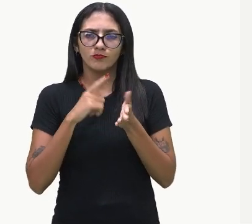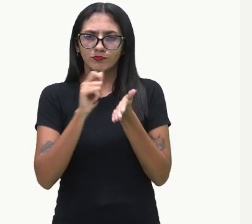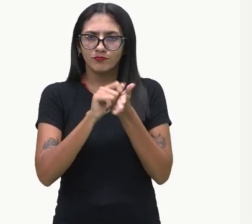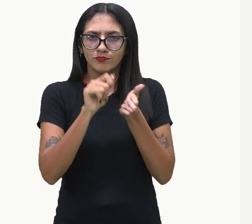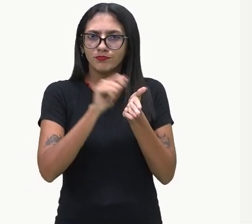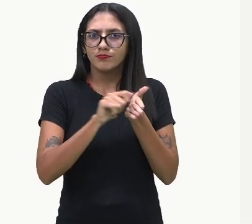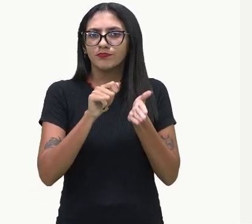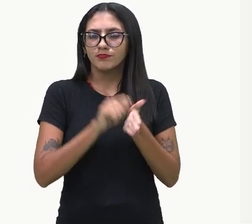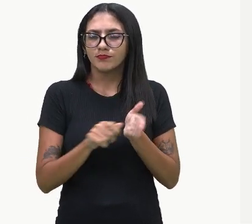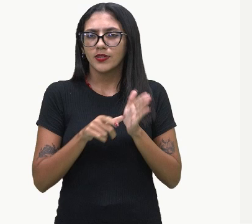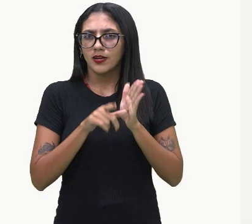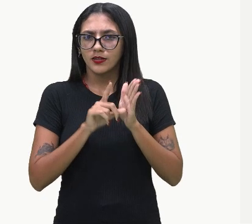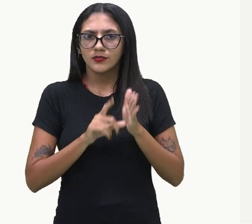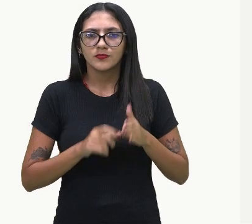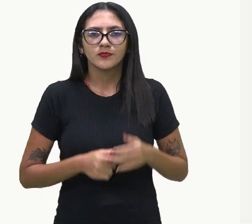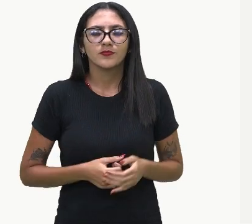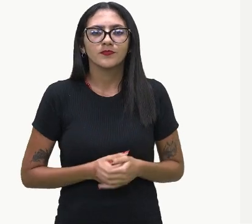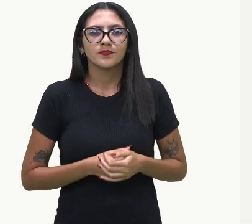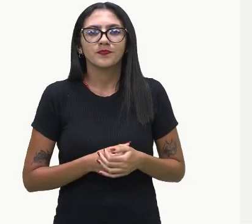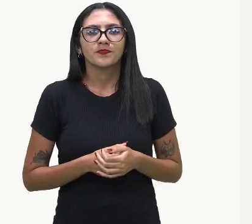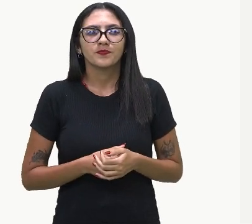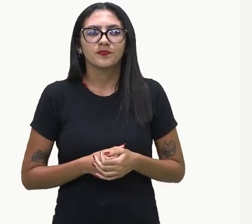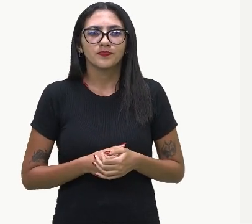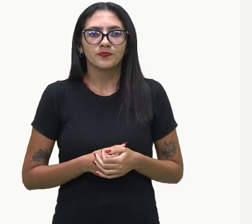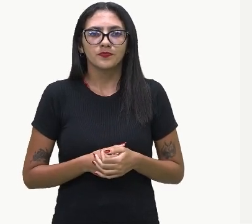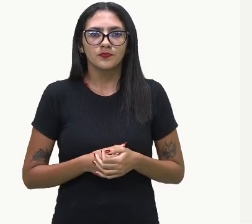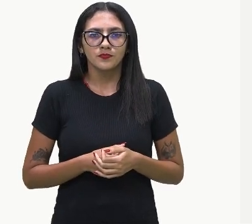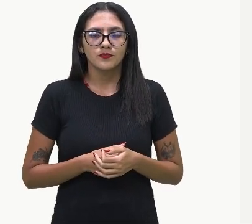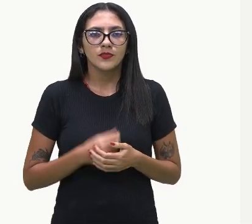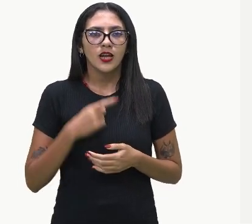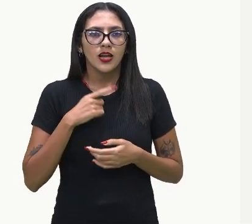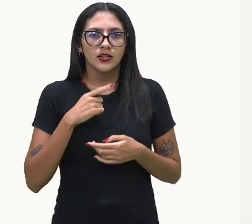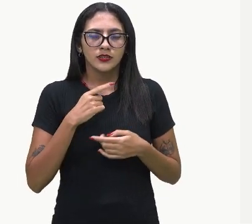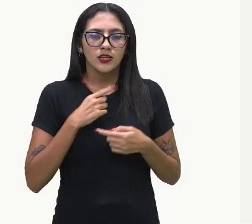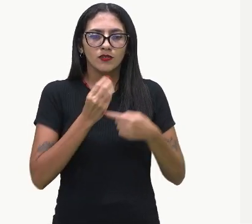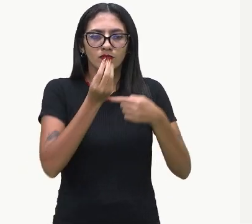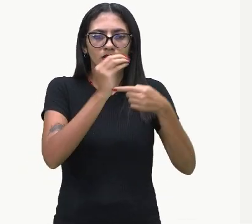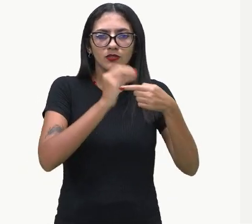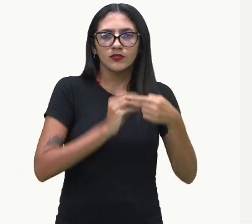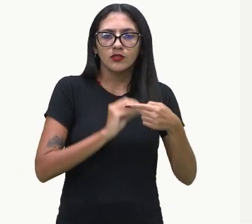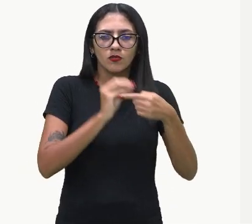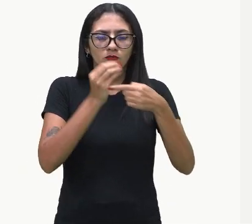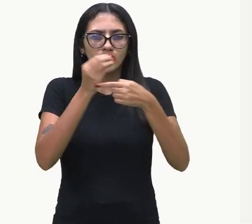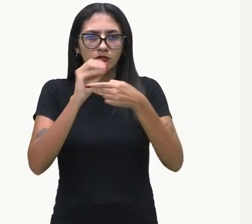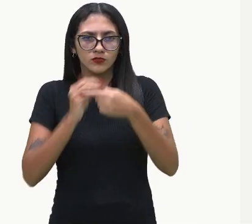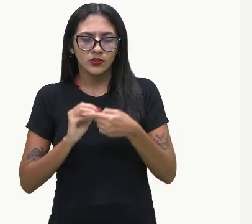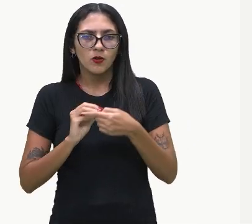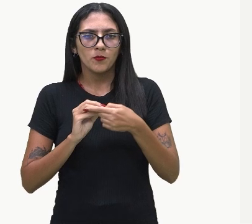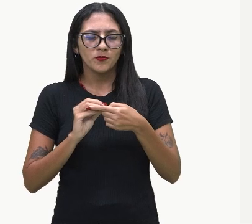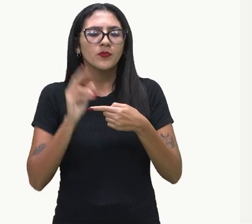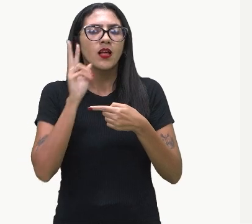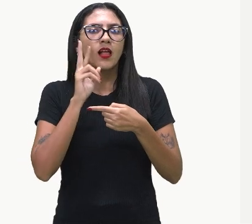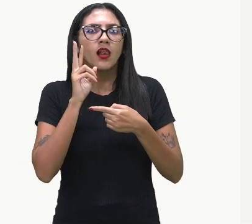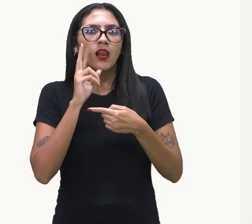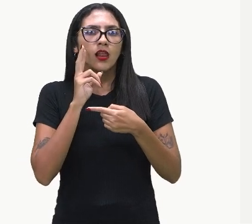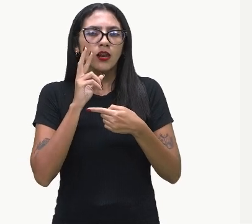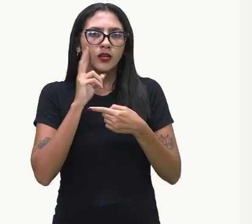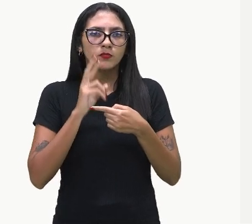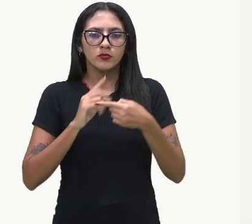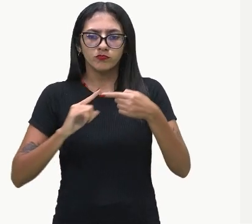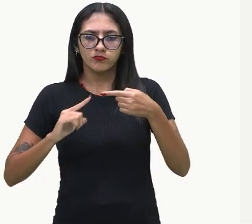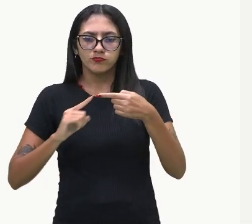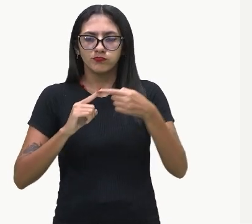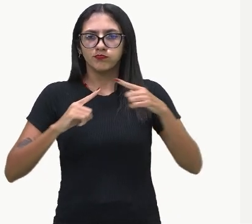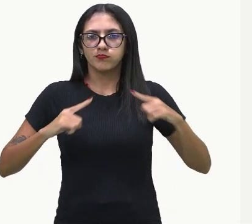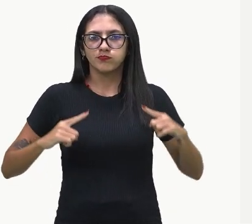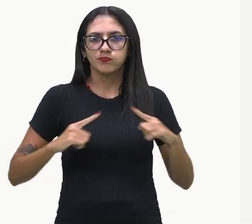ver. E sempre que a gente tem uma fração de um lado e uma fração do outro, a gente multiplica em forma de